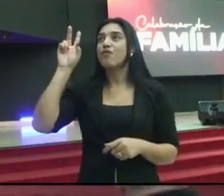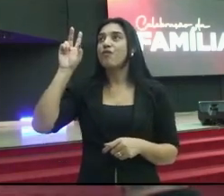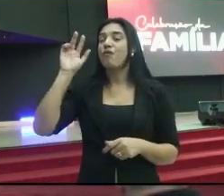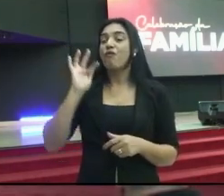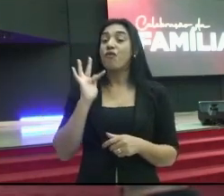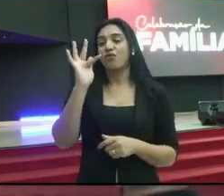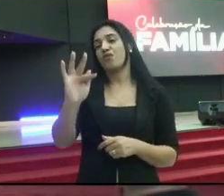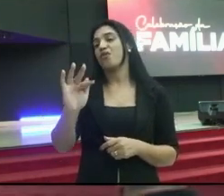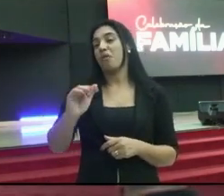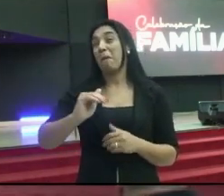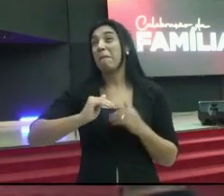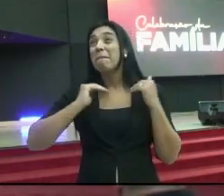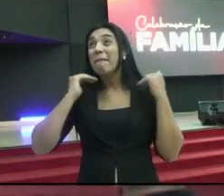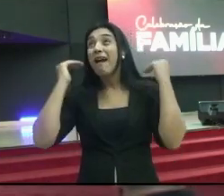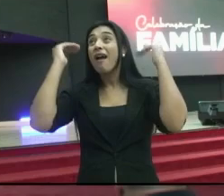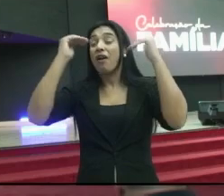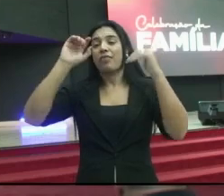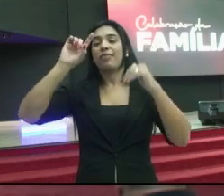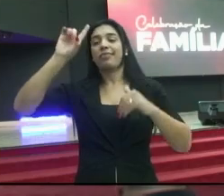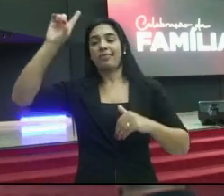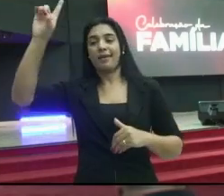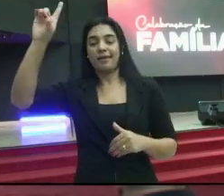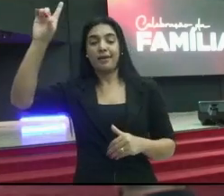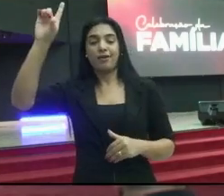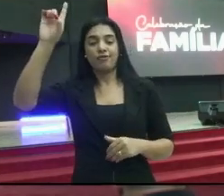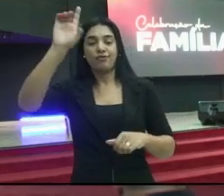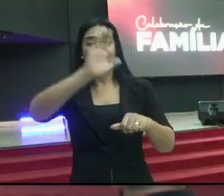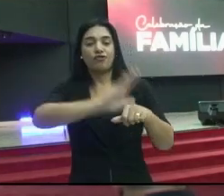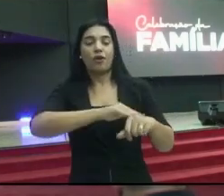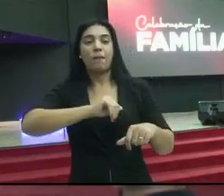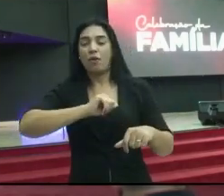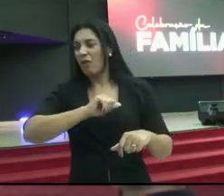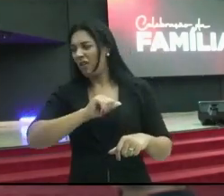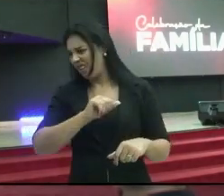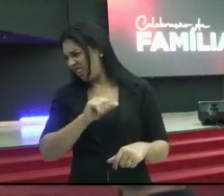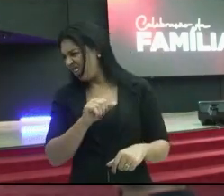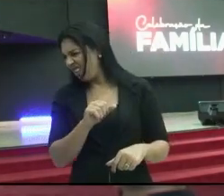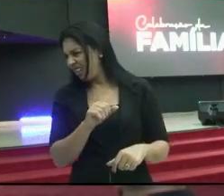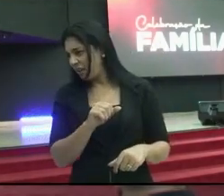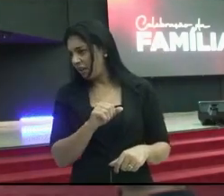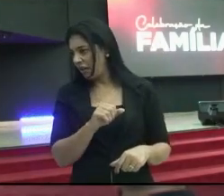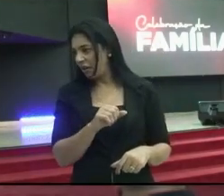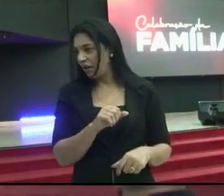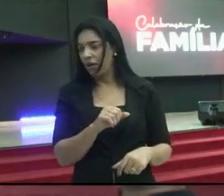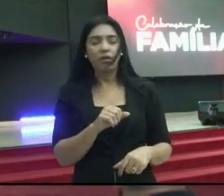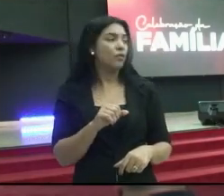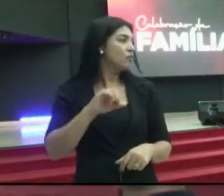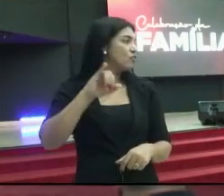Deus chamou Lucirene, Silas, Emerson,